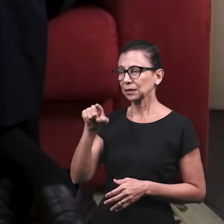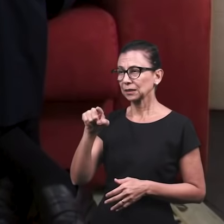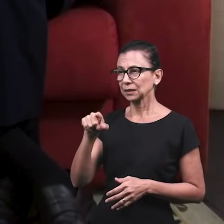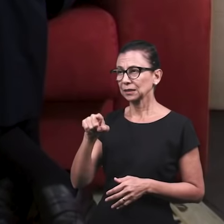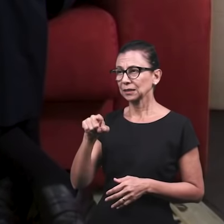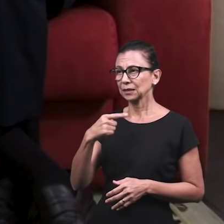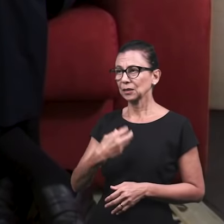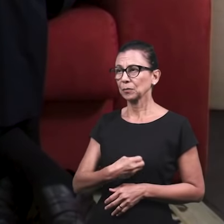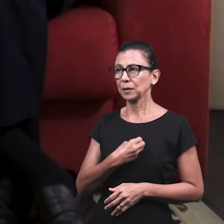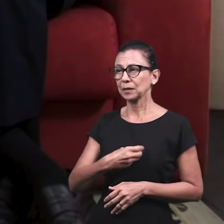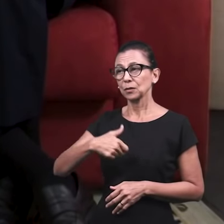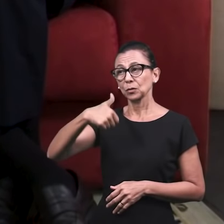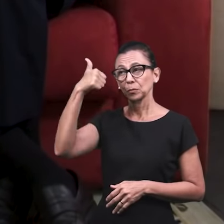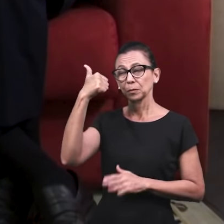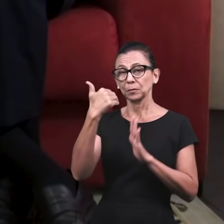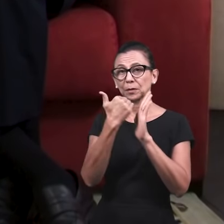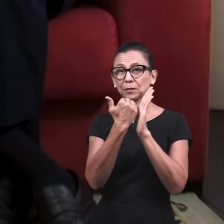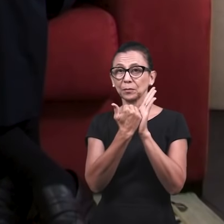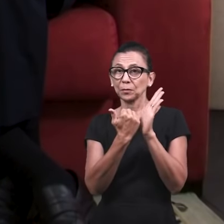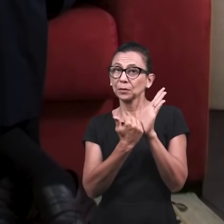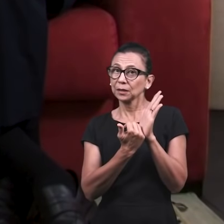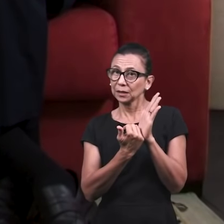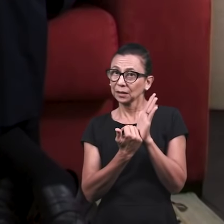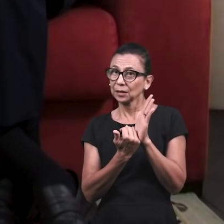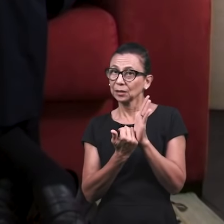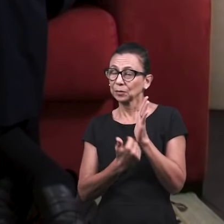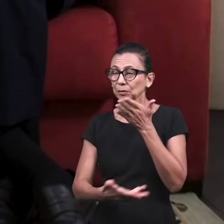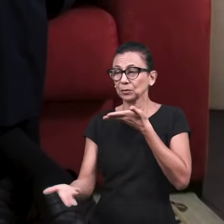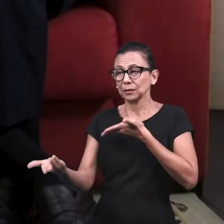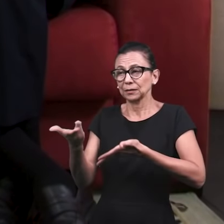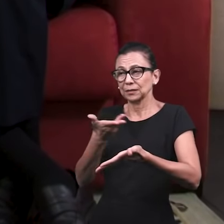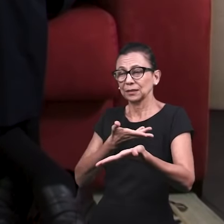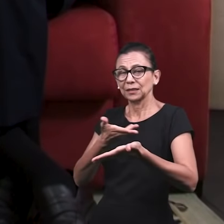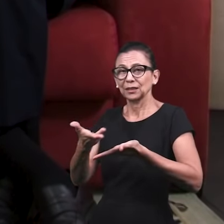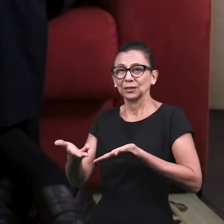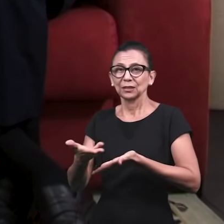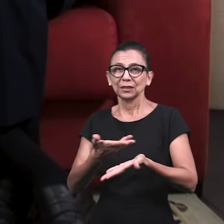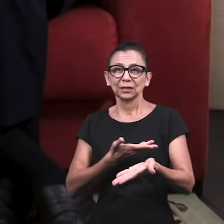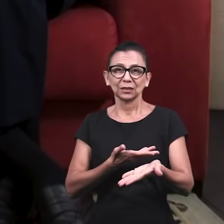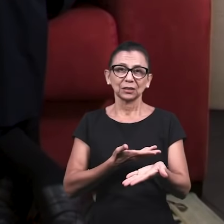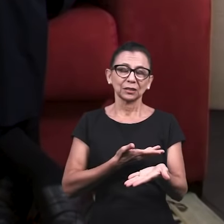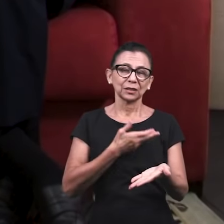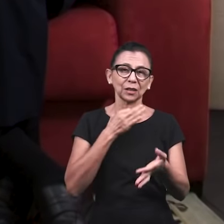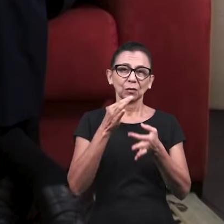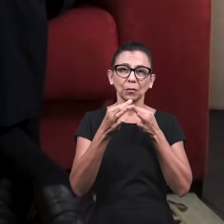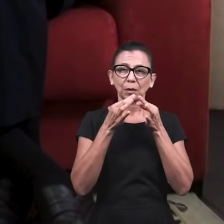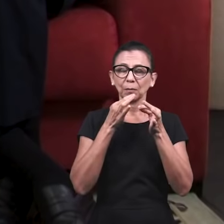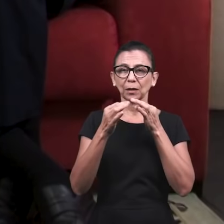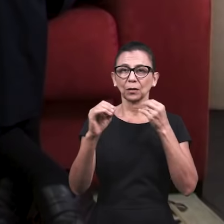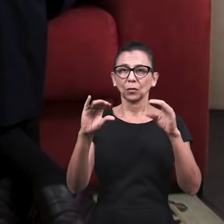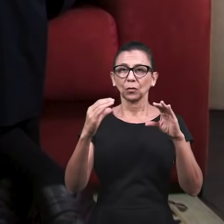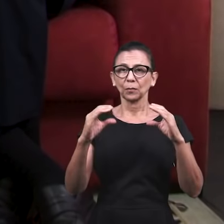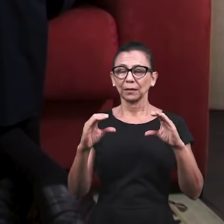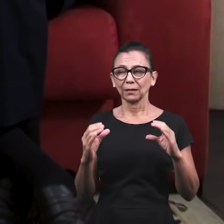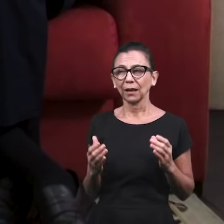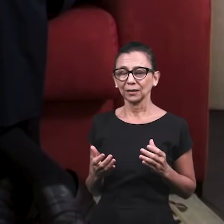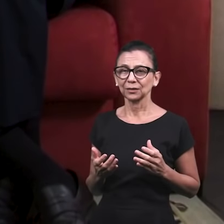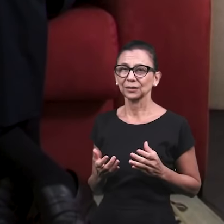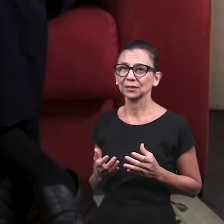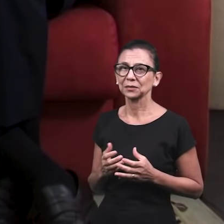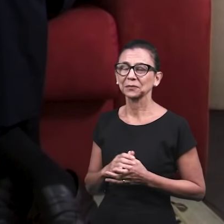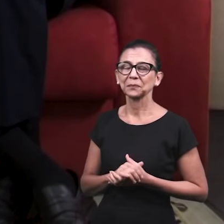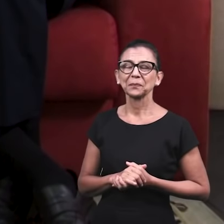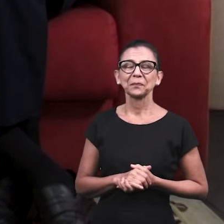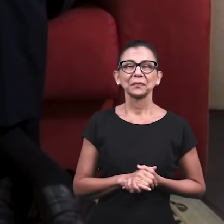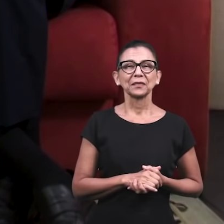programa com esse formato, onde participamos juntos, interagindo e fazendo alguns comentários das respostas que os nossos irmãos